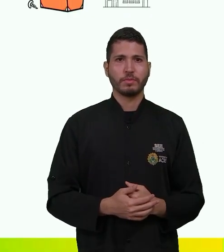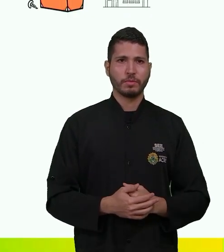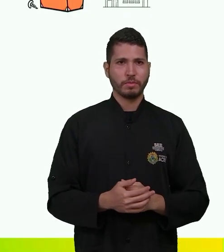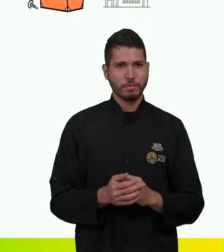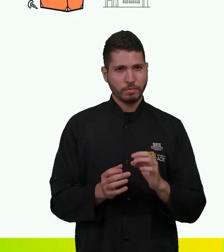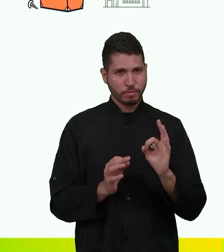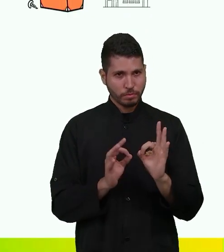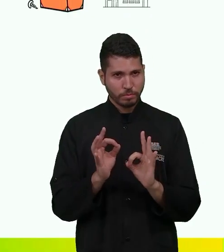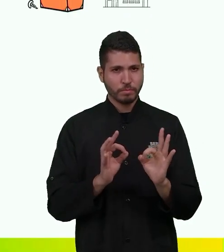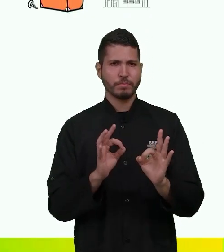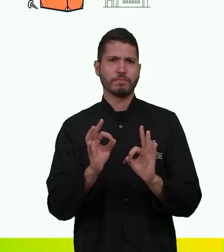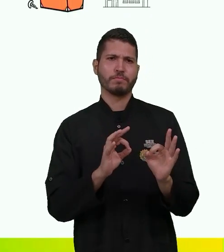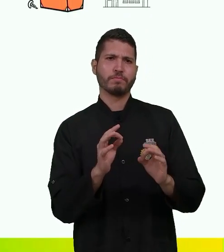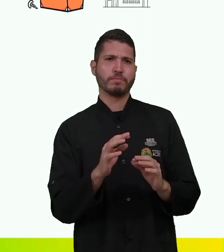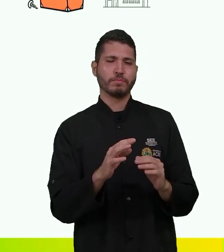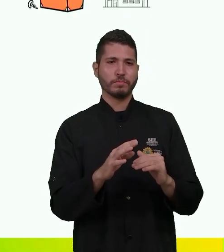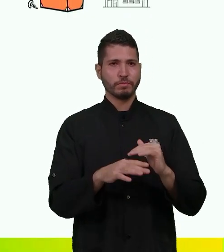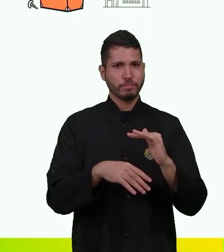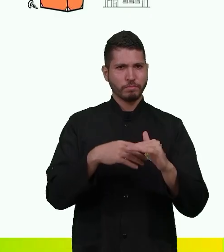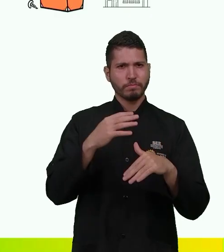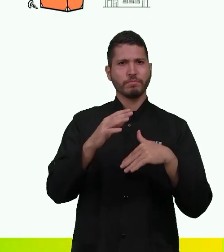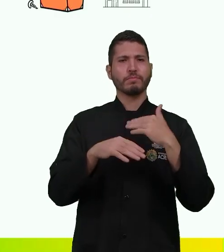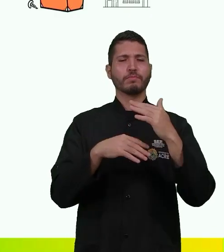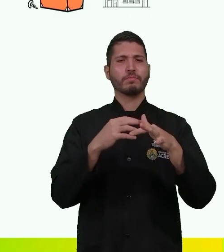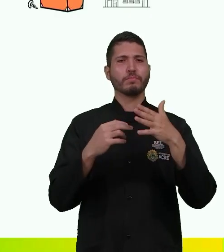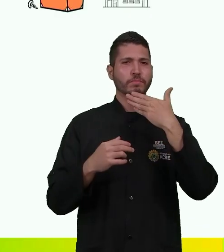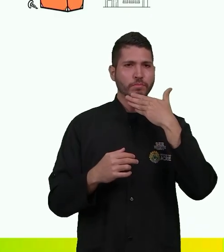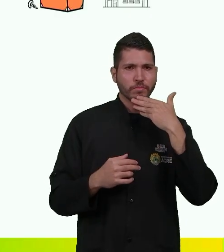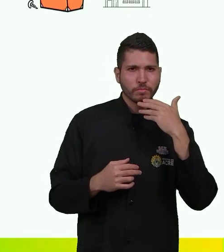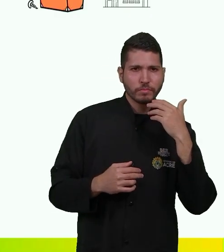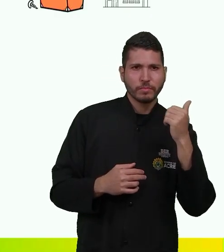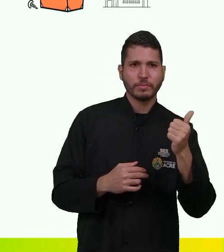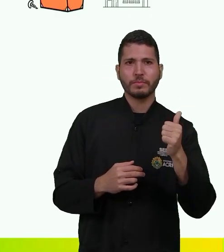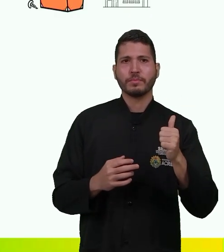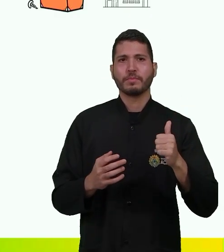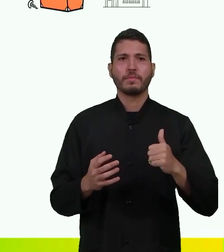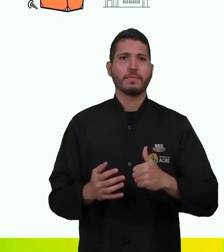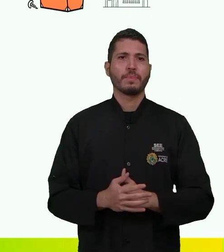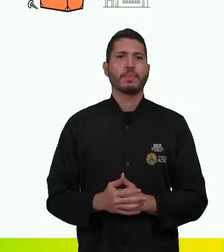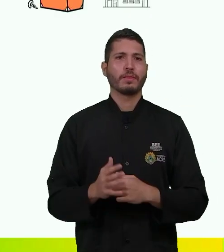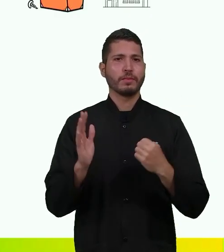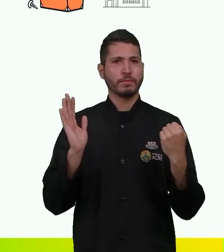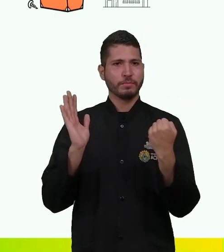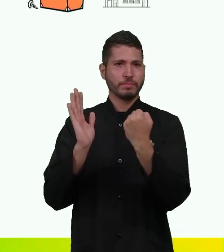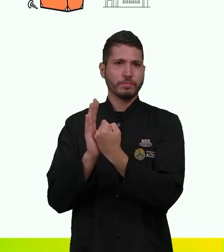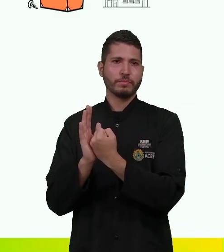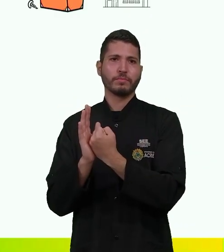produção têxtil, impulsionou a manufatura em fábricas e marcou a